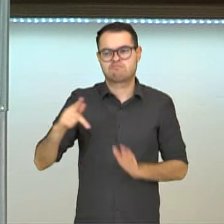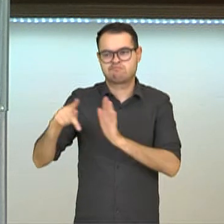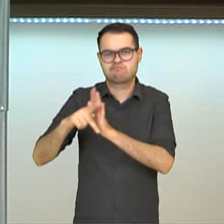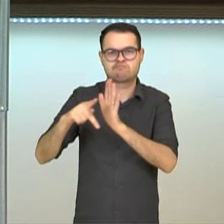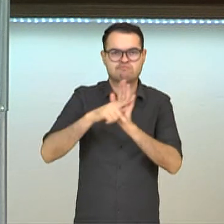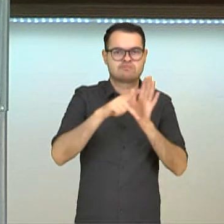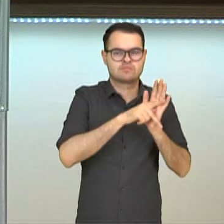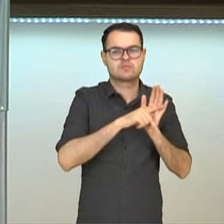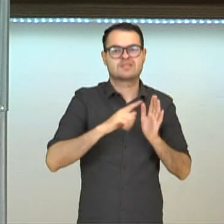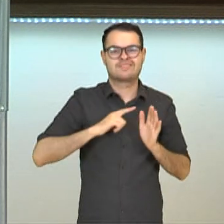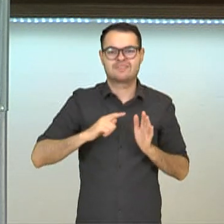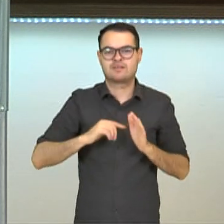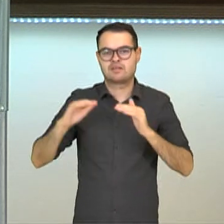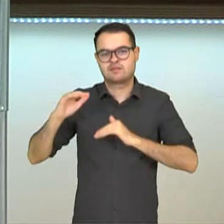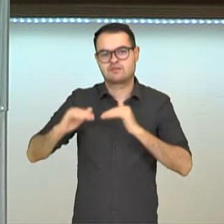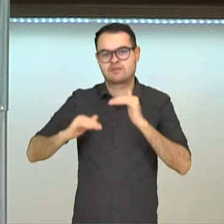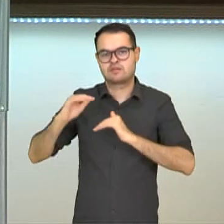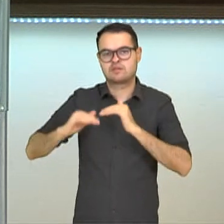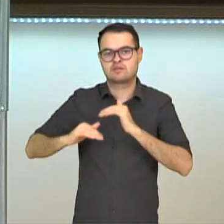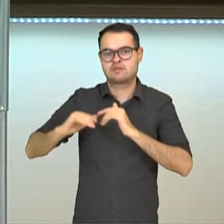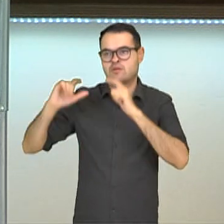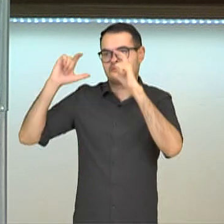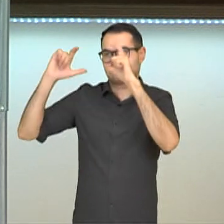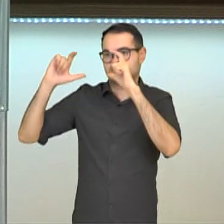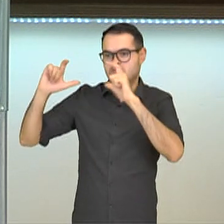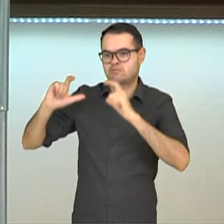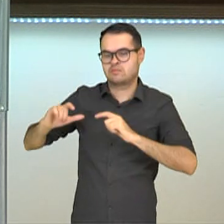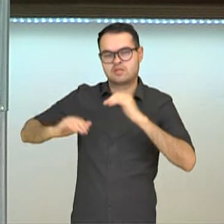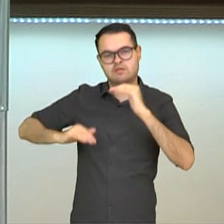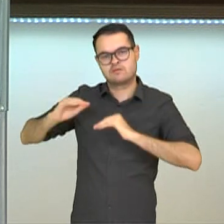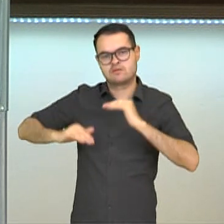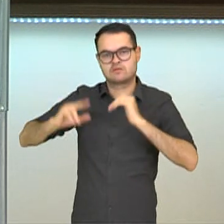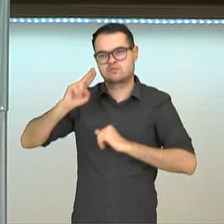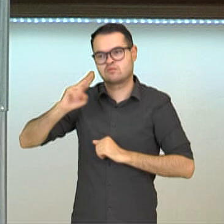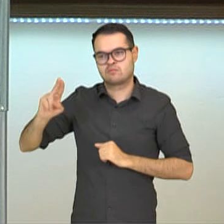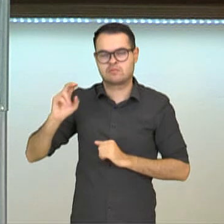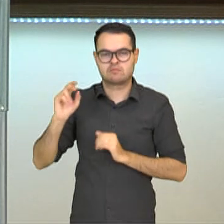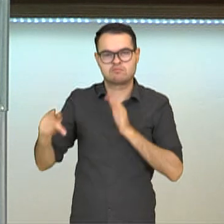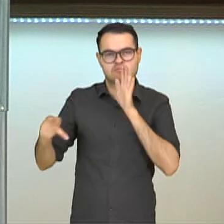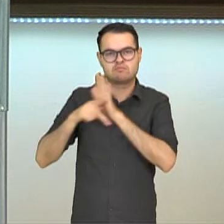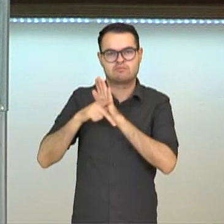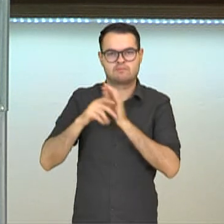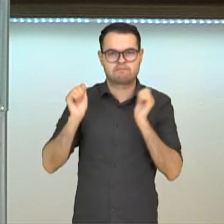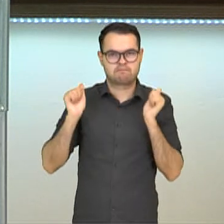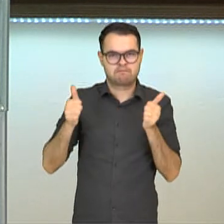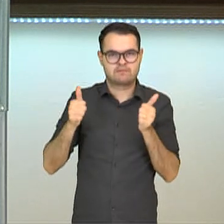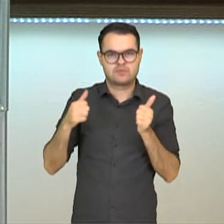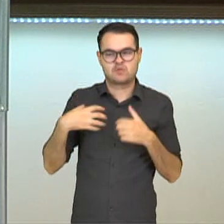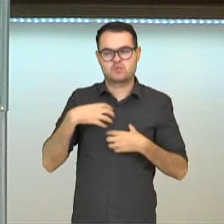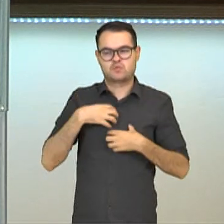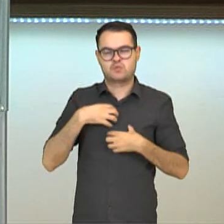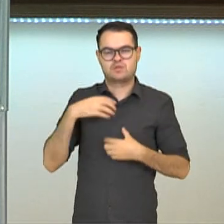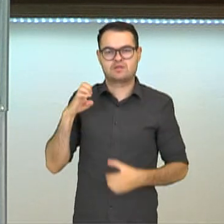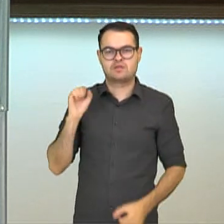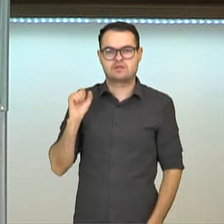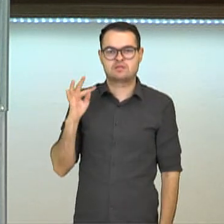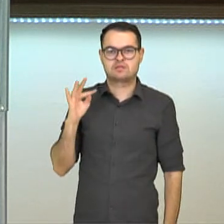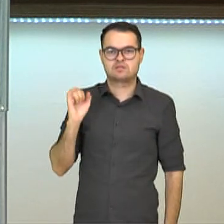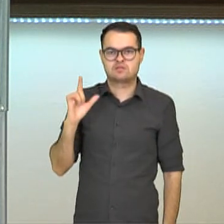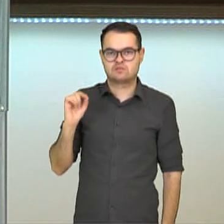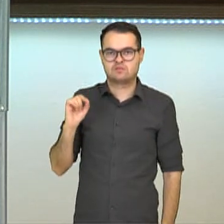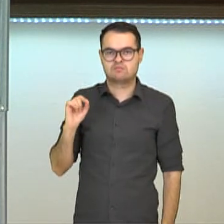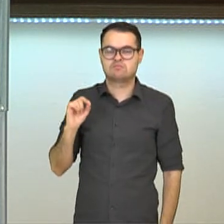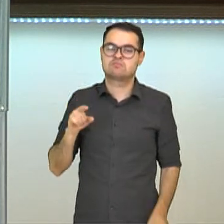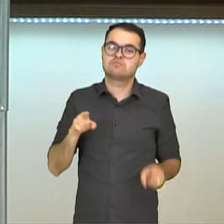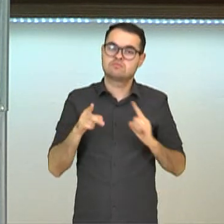distribuição do número de estrofes, o poema pode ter um nome, ok? Um estilo. Também temos as